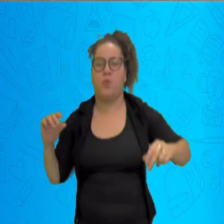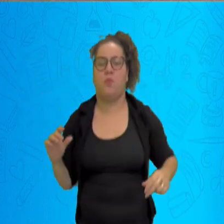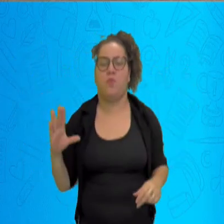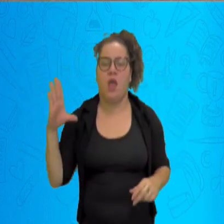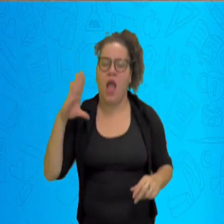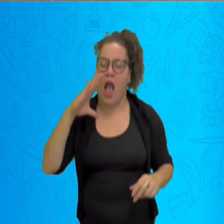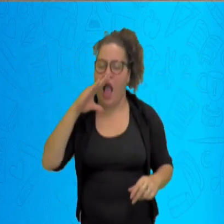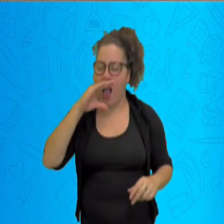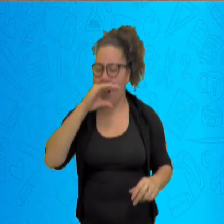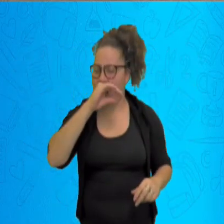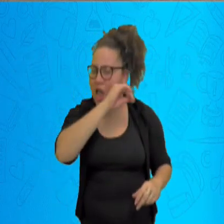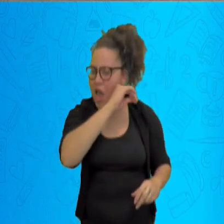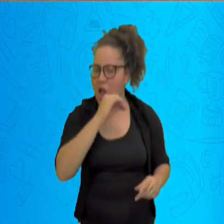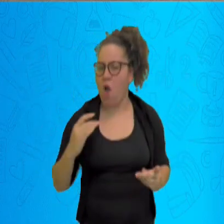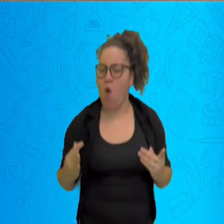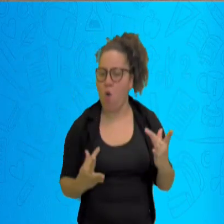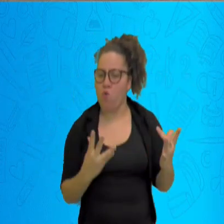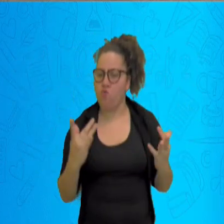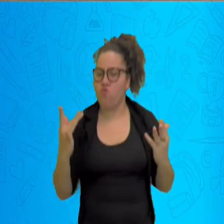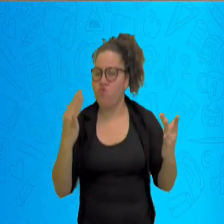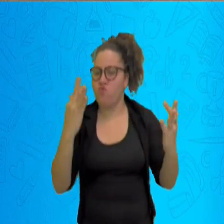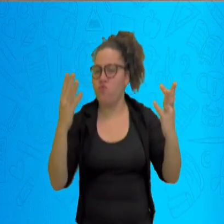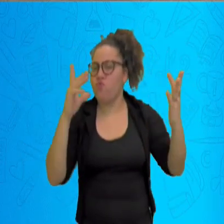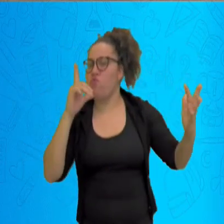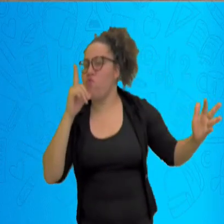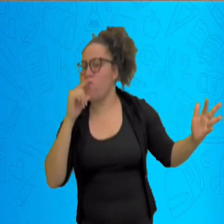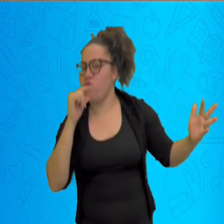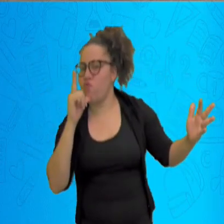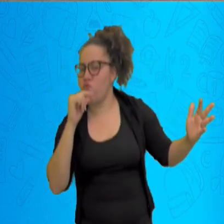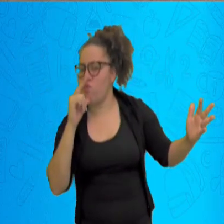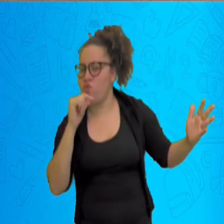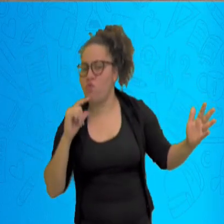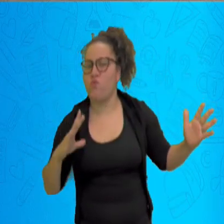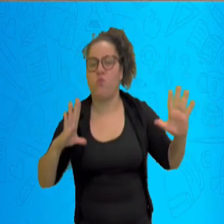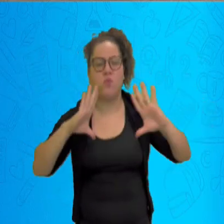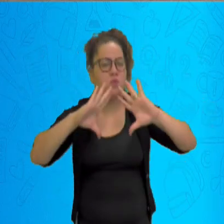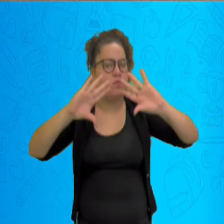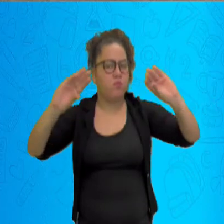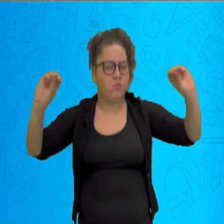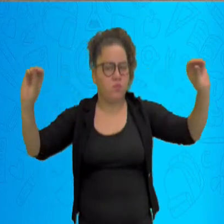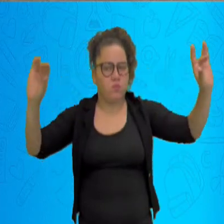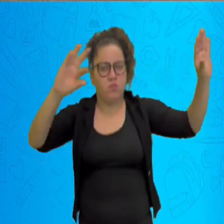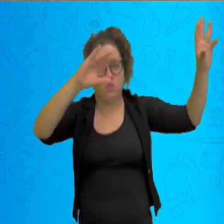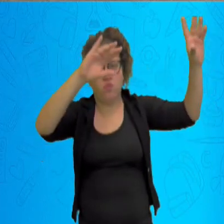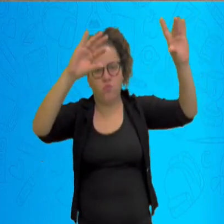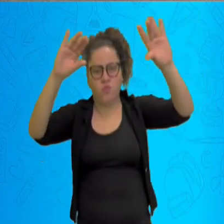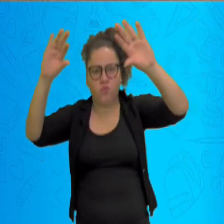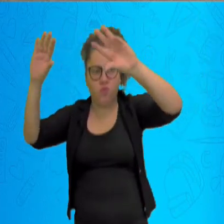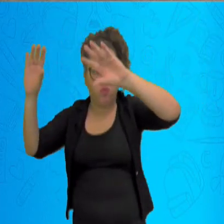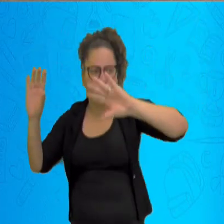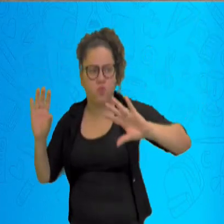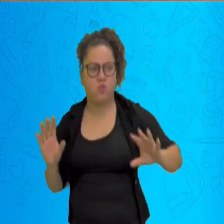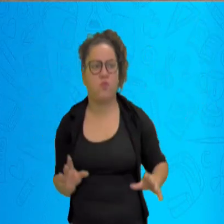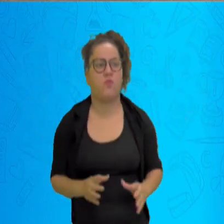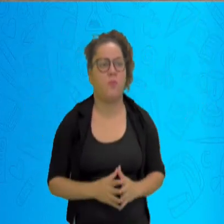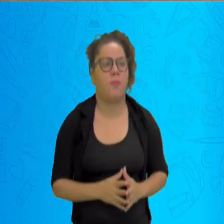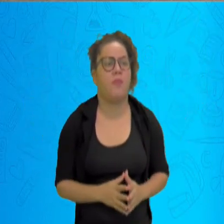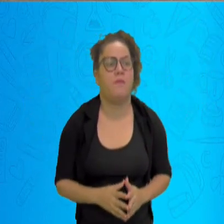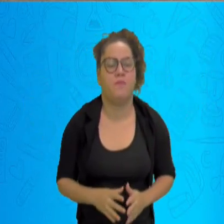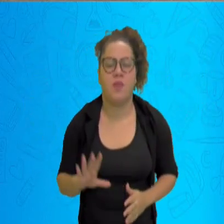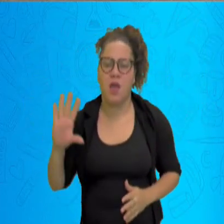vai evaporar. A água vai subir. Então, o vapor